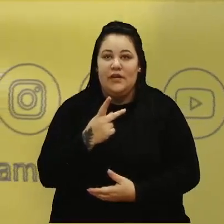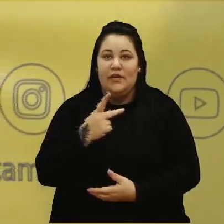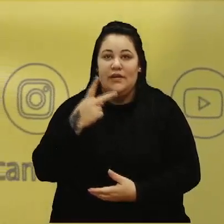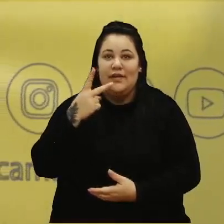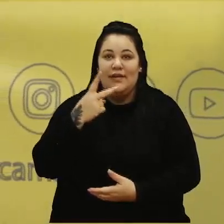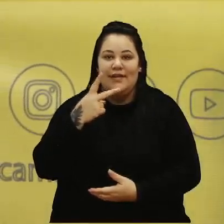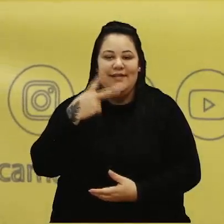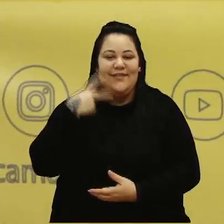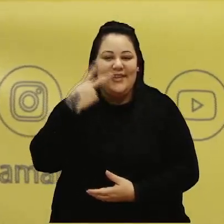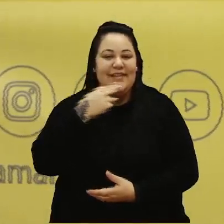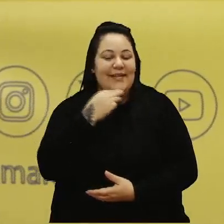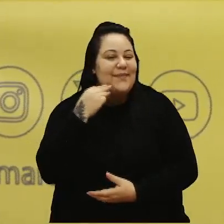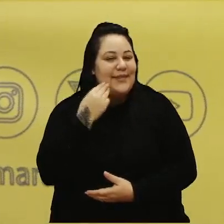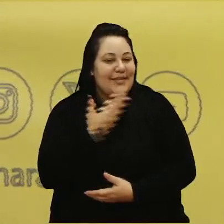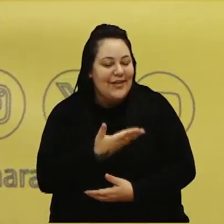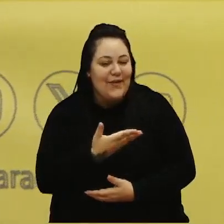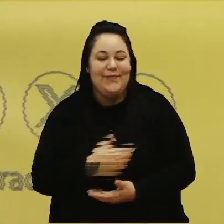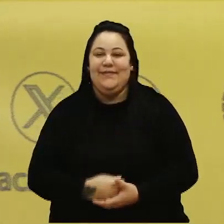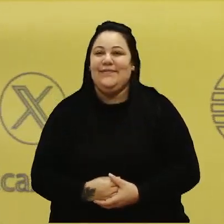a vereadora Marissol Santos.